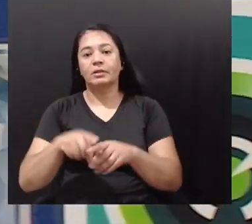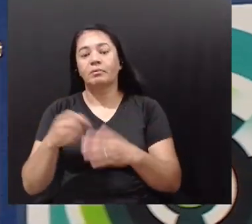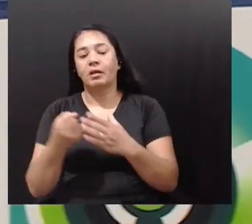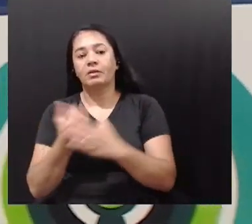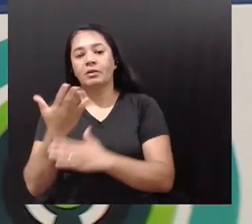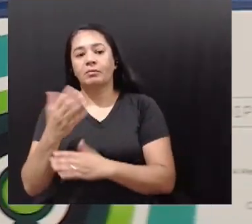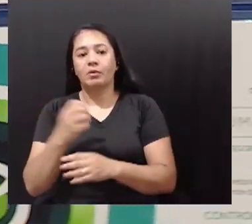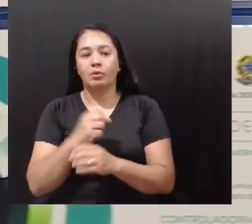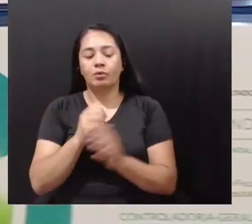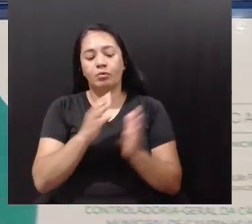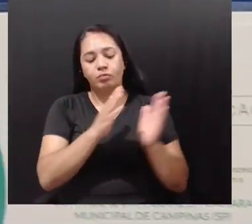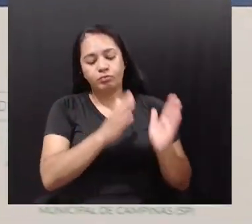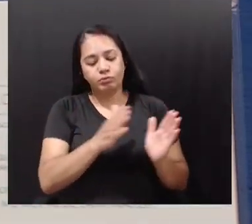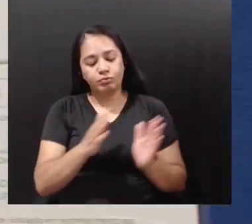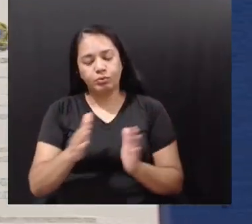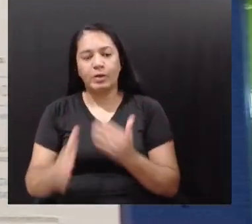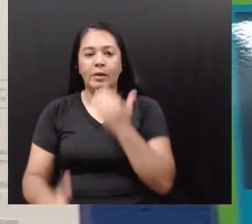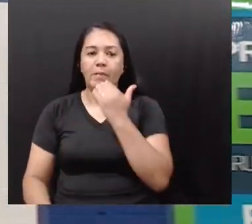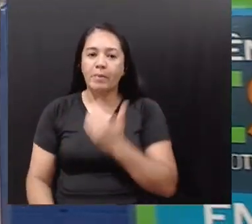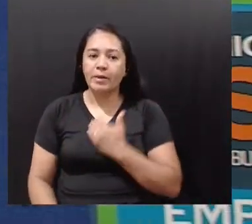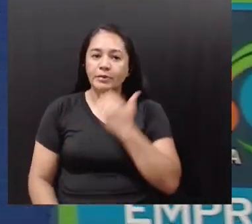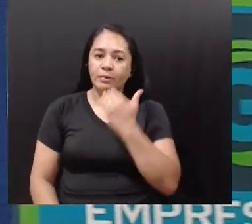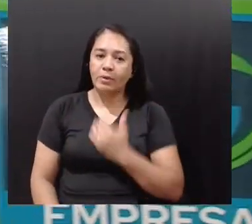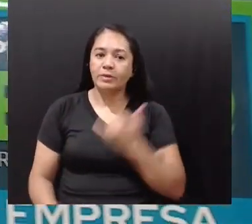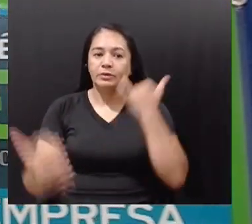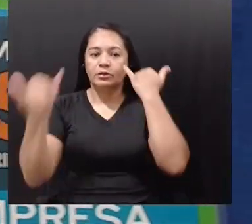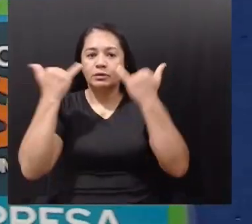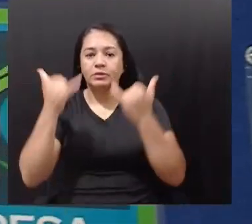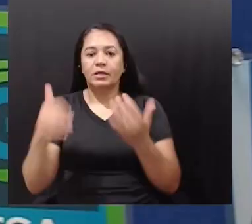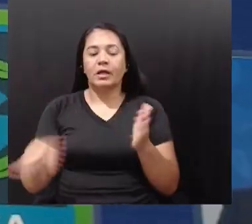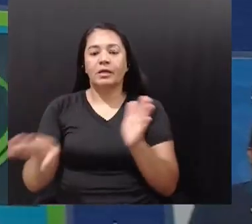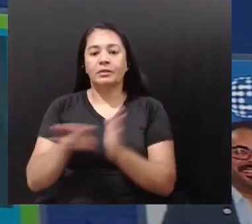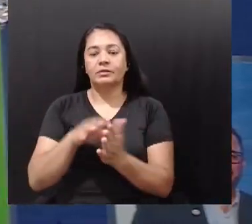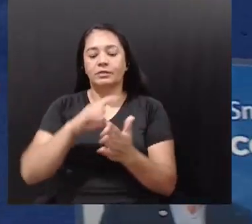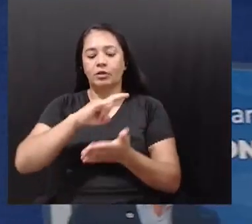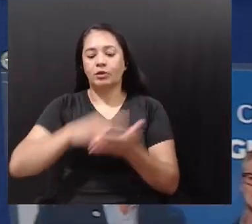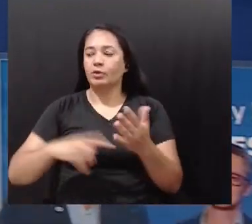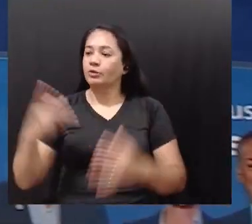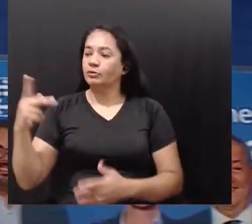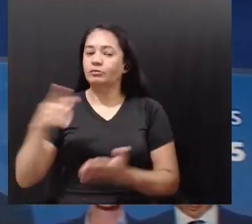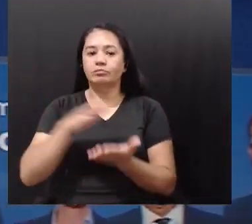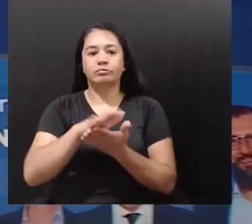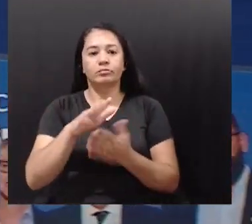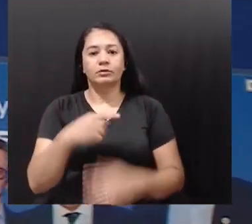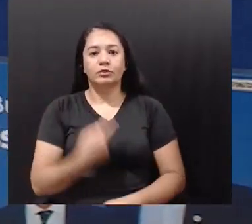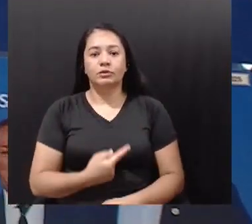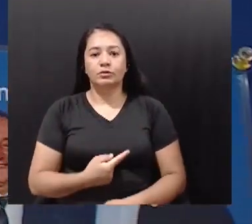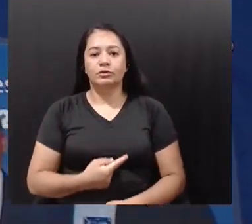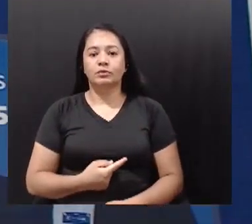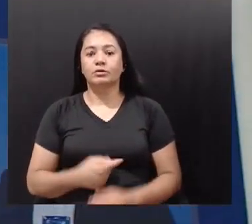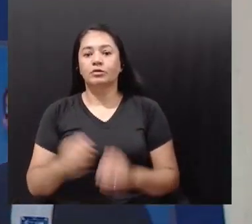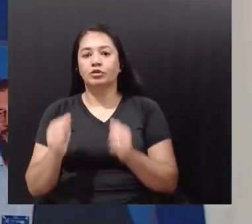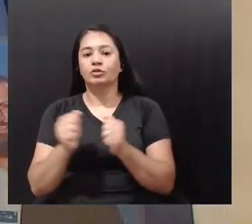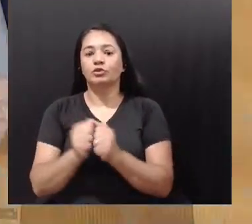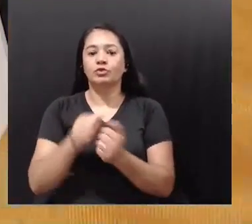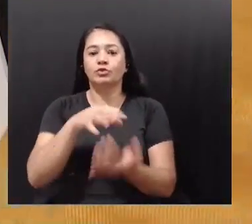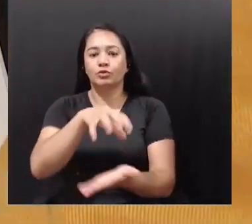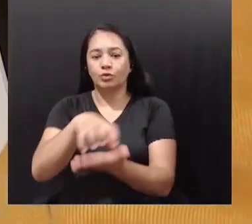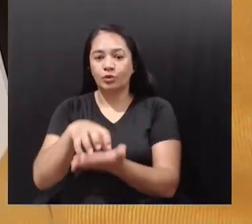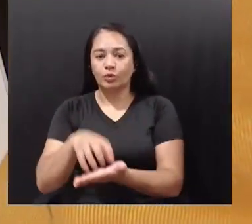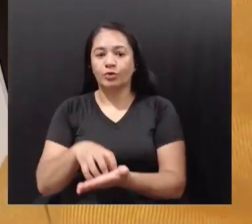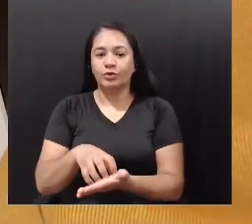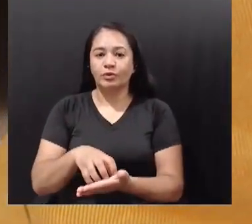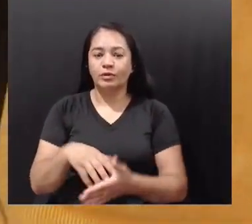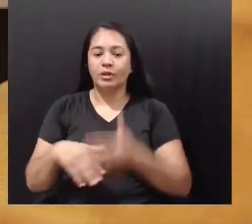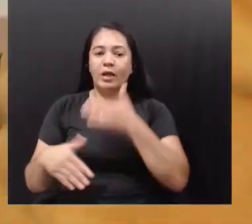que eles vão pedindo mais informações até emitir o relatório deles. E nós fazemos a interlocução com os setores para fazer essa melhor resposta, né,